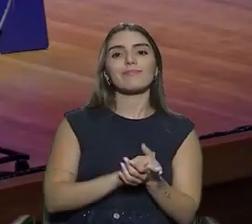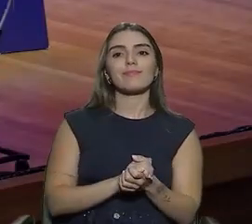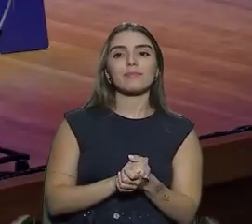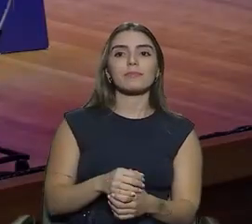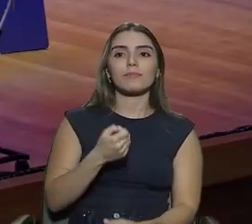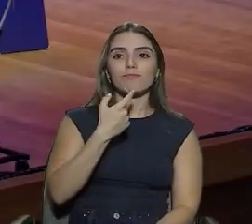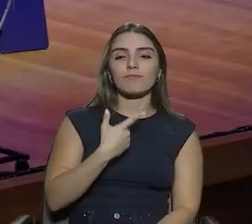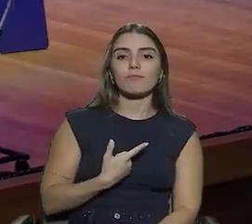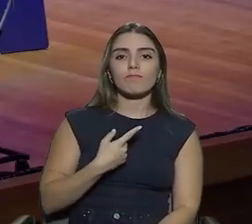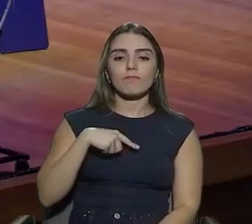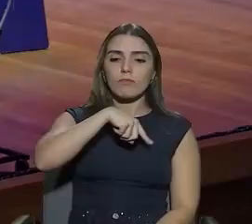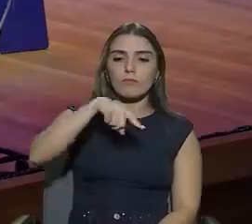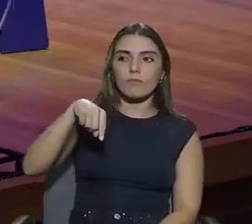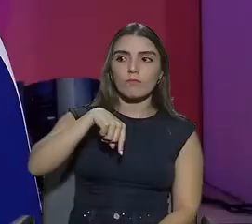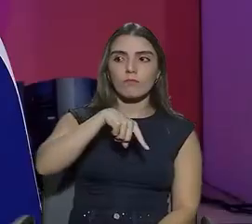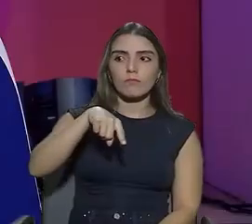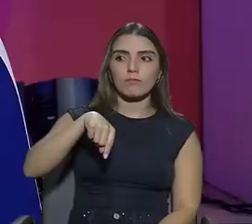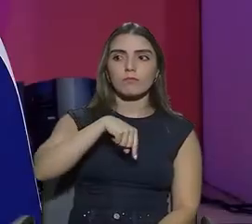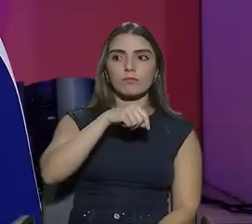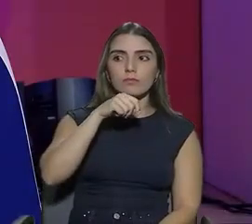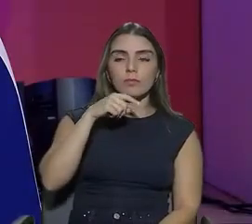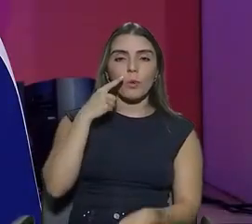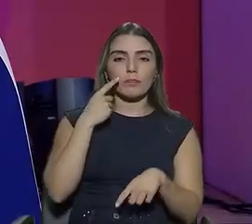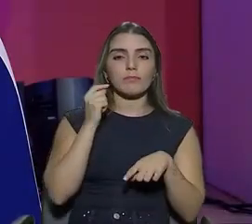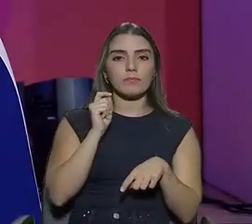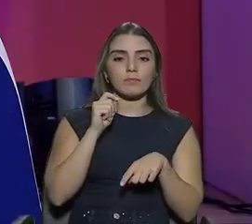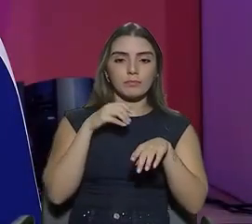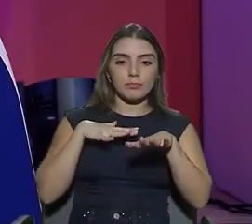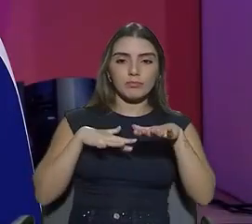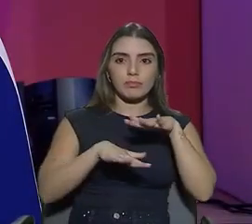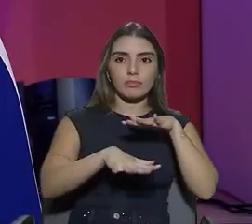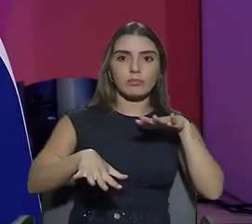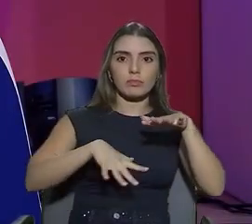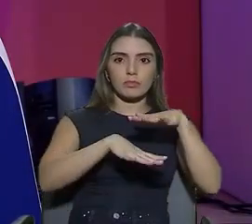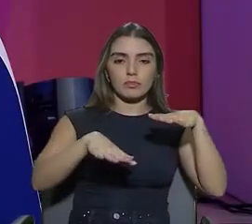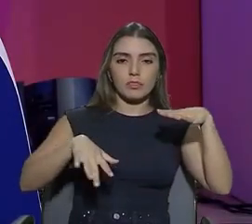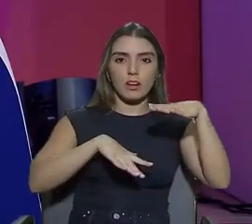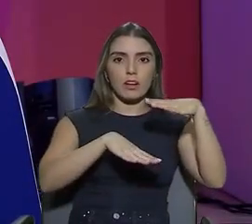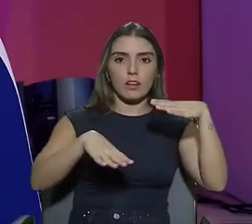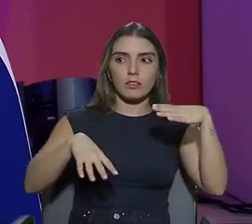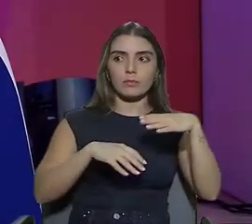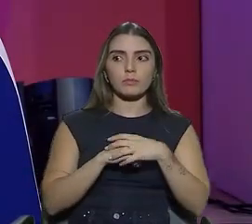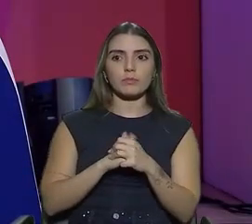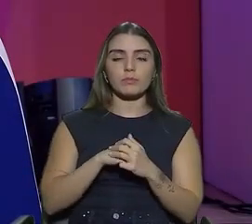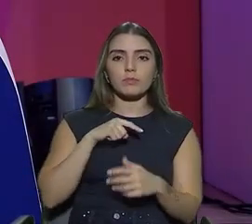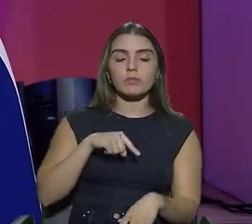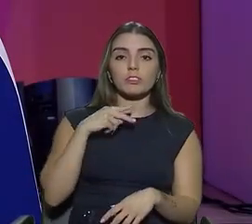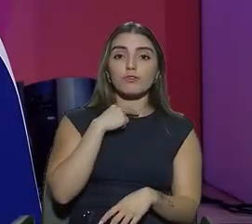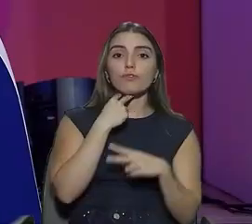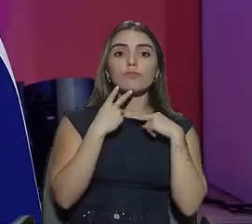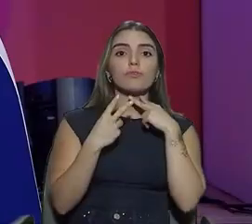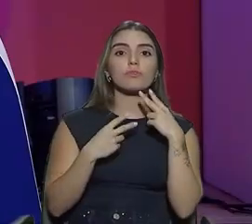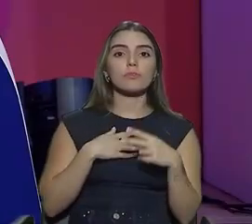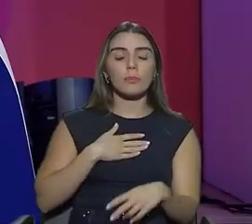dessa circularidade, né, dessa relação com os terreiros, da casa das minhas avós, que, na verdade, são essas vozes, né, que compõem